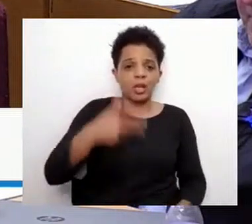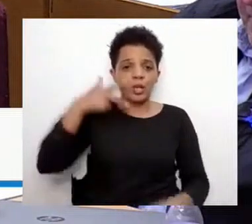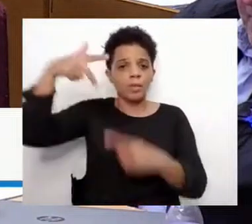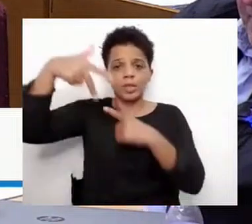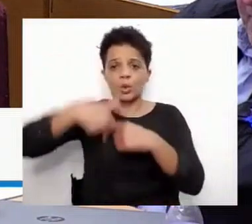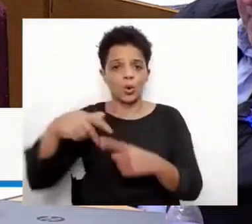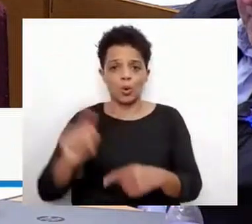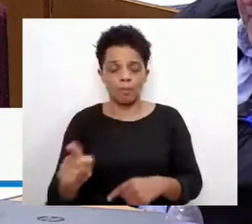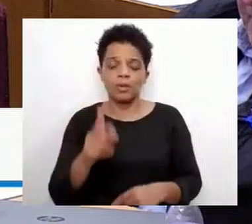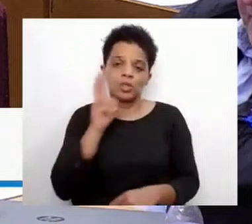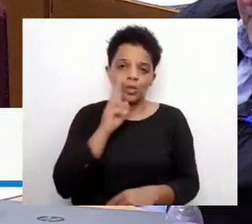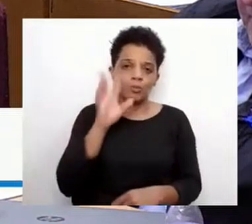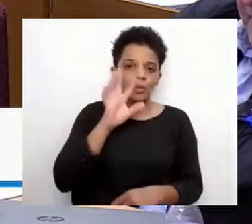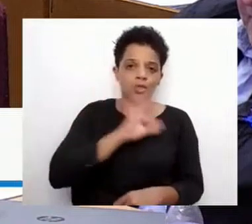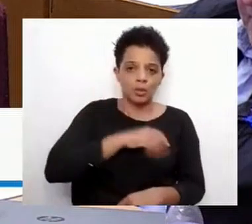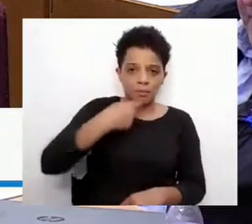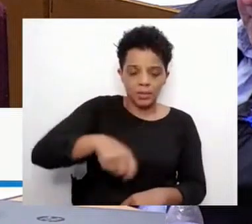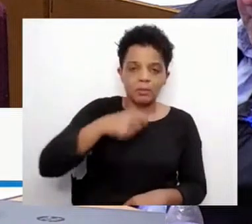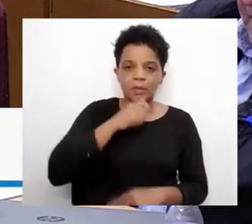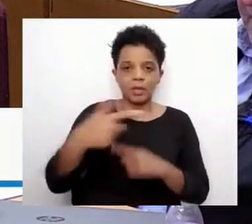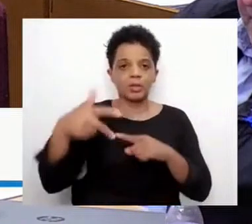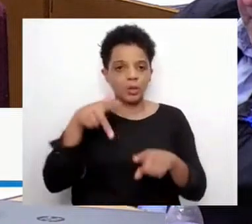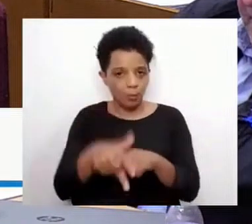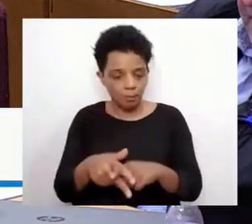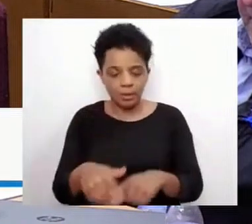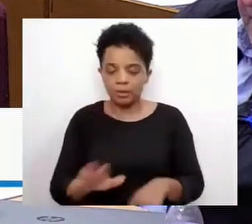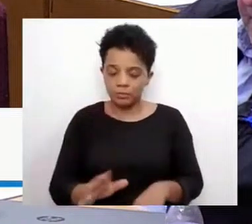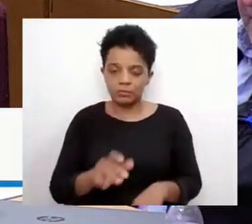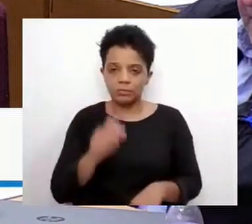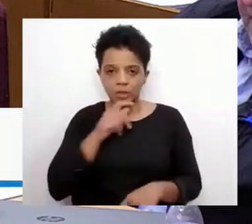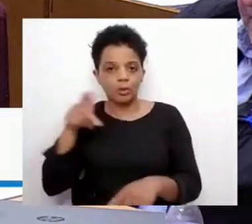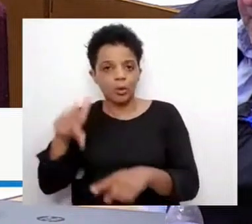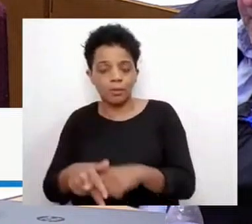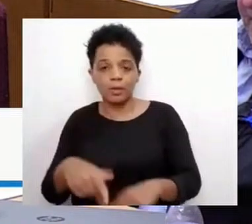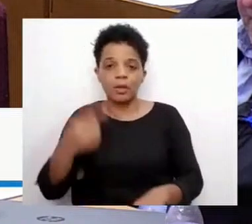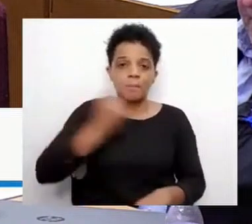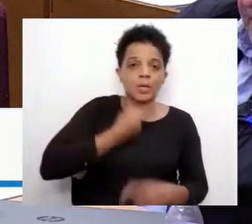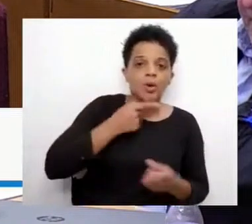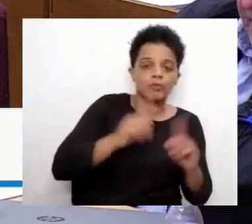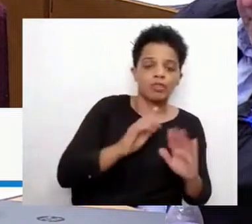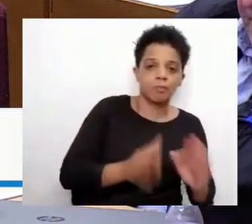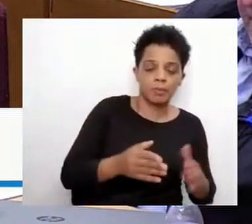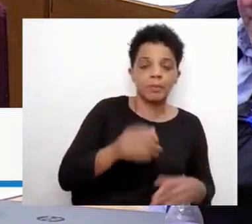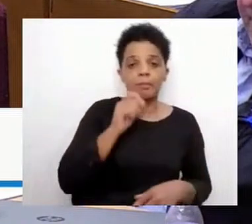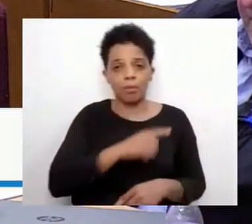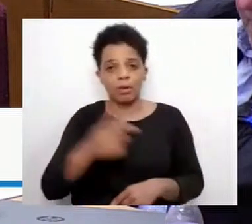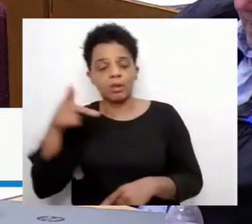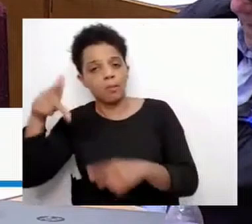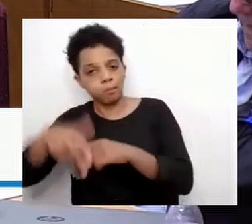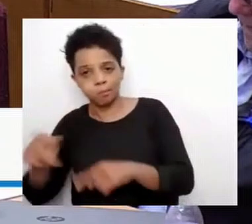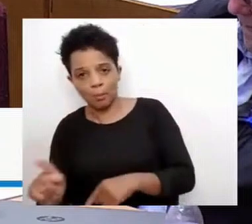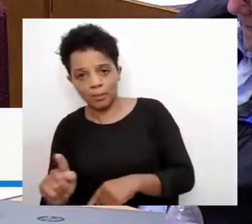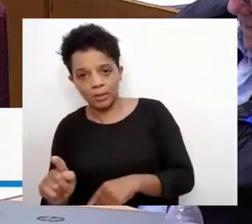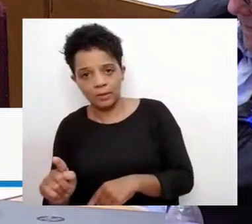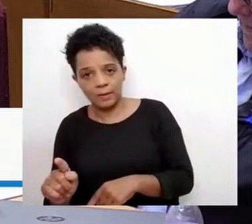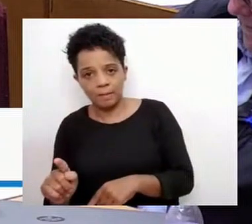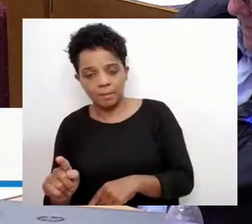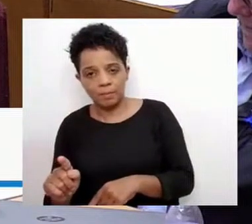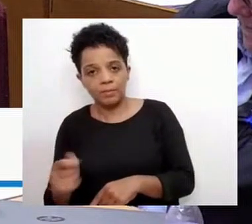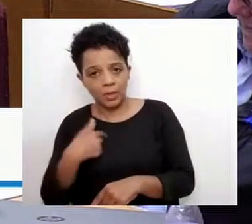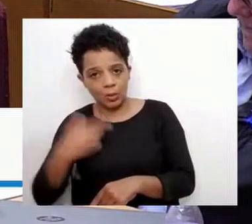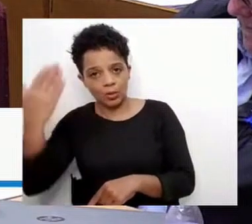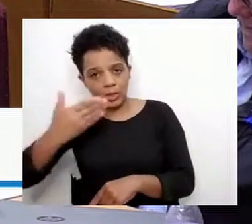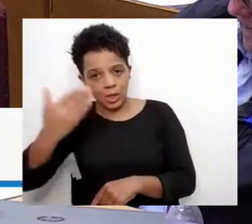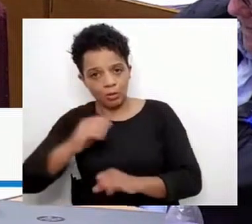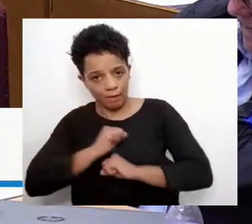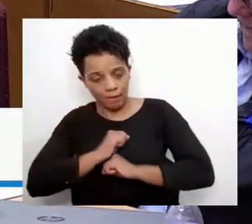proposta. Sr. Presidente, pode não tem interromper a minha intervenção? Não me obrigue a repetir. Sr. Presidente, pode não me interromper? Que estou no direito do uso